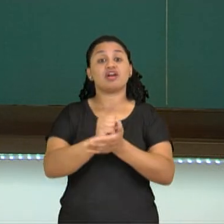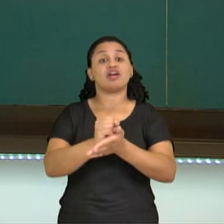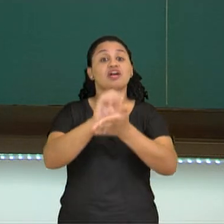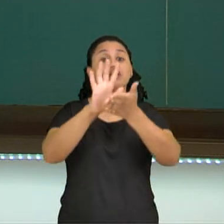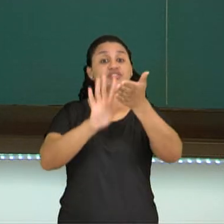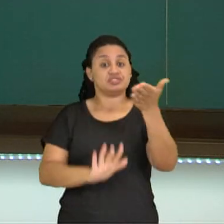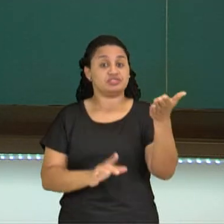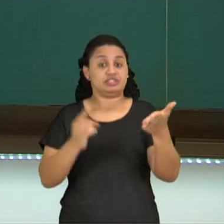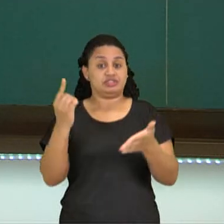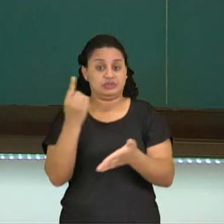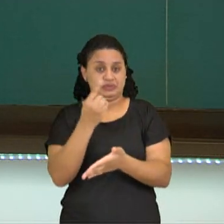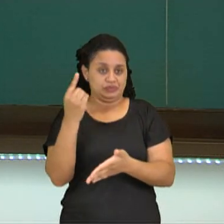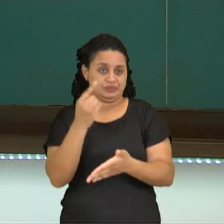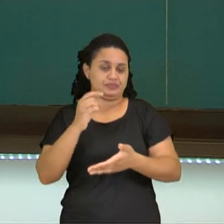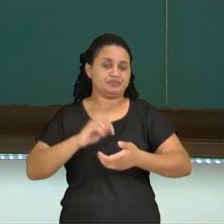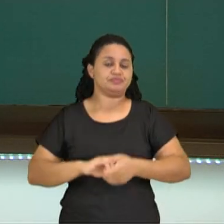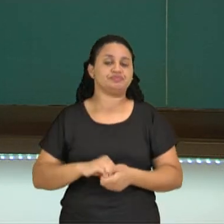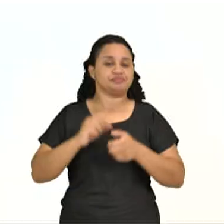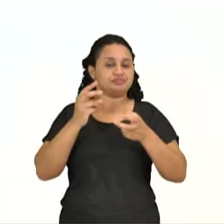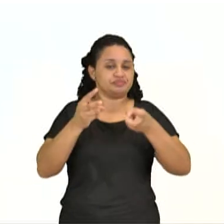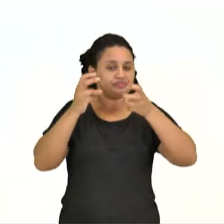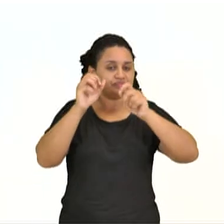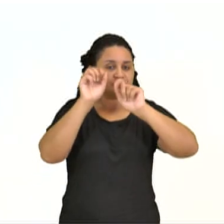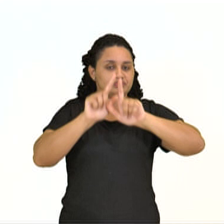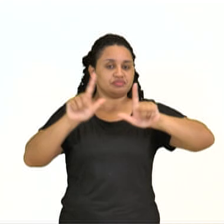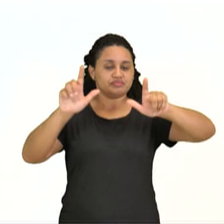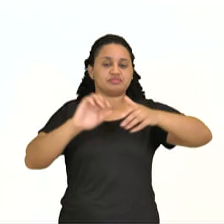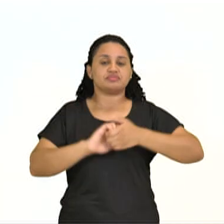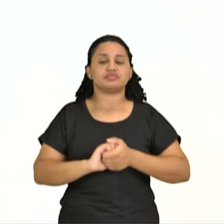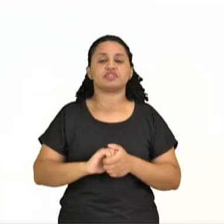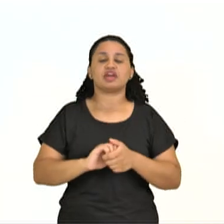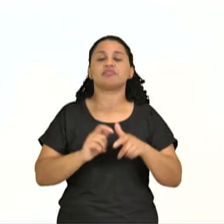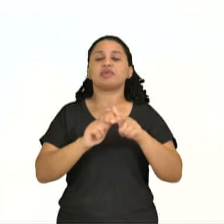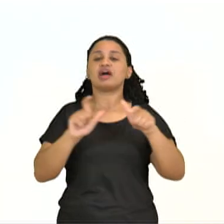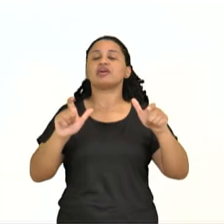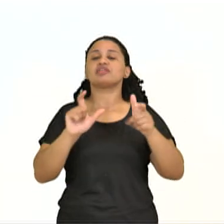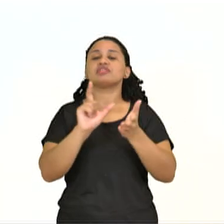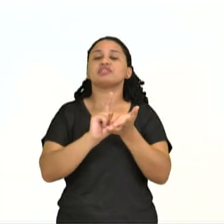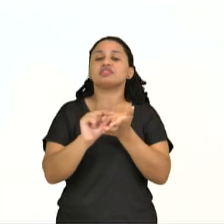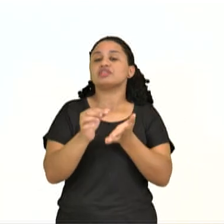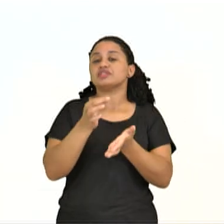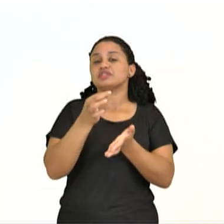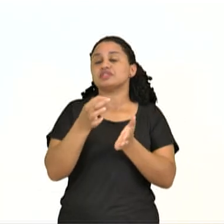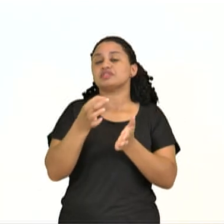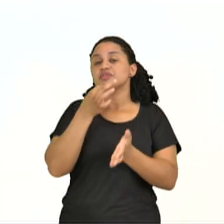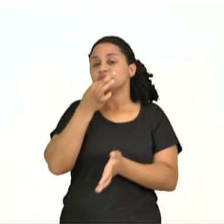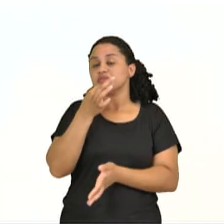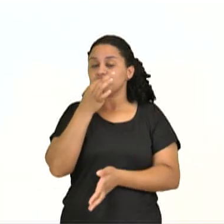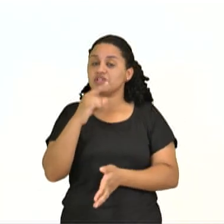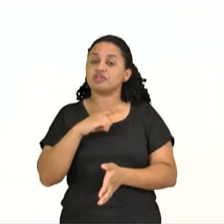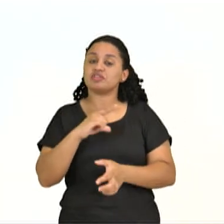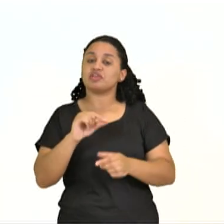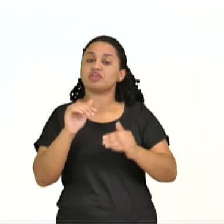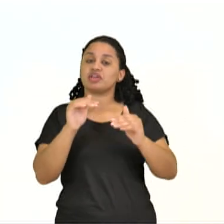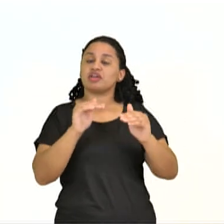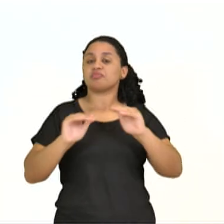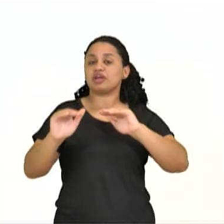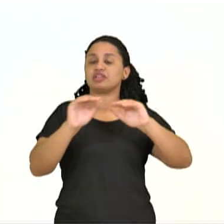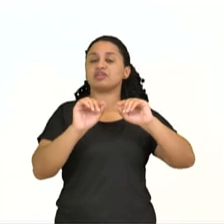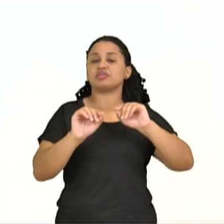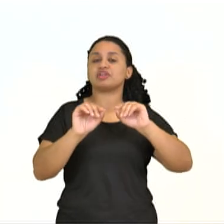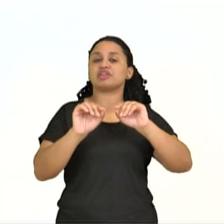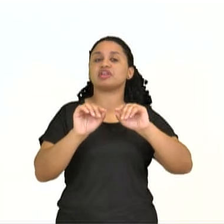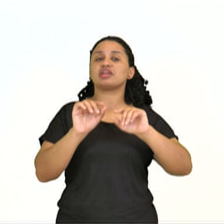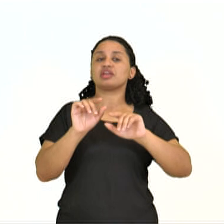Atividade 1 agora, pessoal, olhe bem. Geralmente os artigos de opinião seguem o padrão da estrutura dos textos